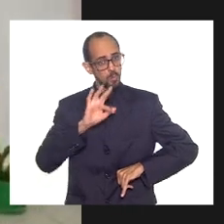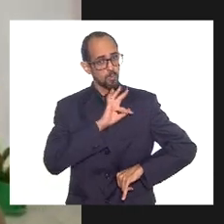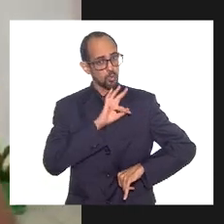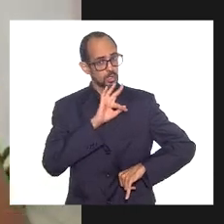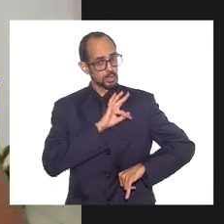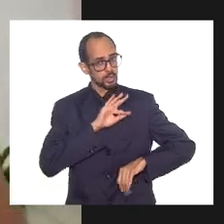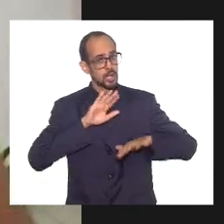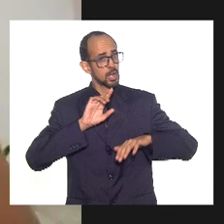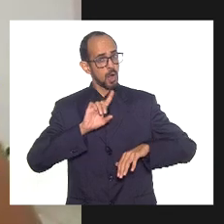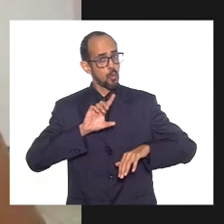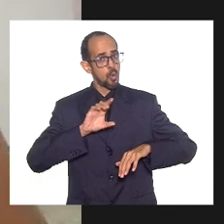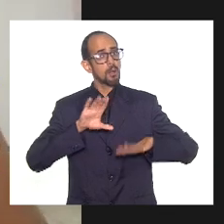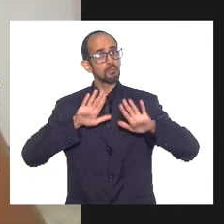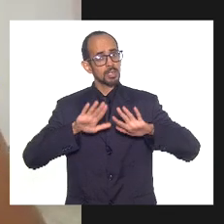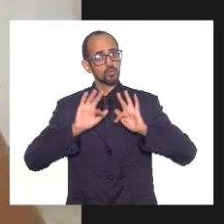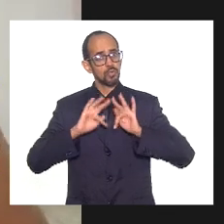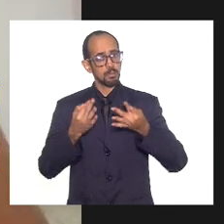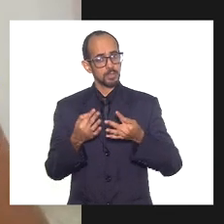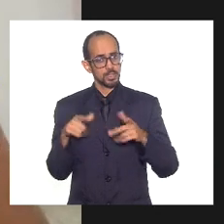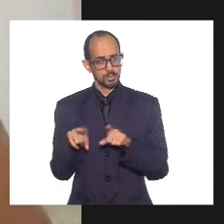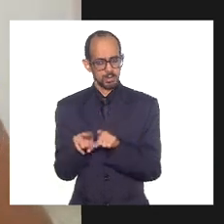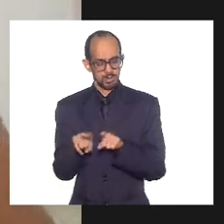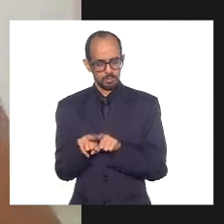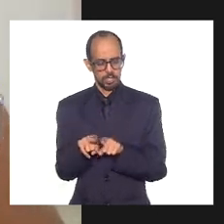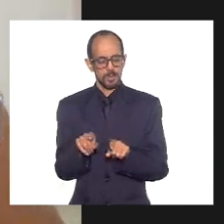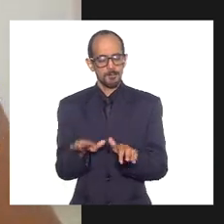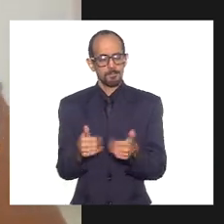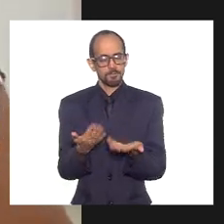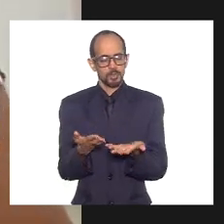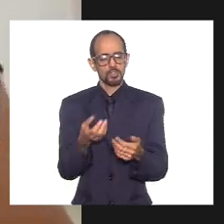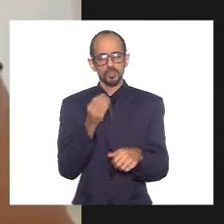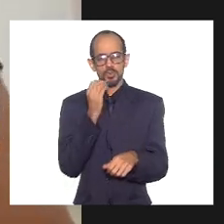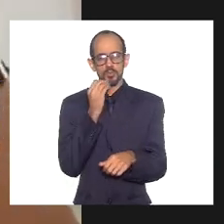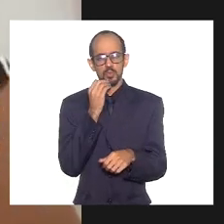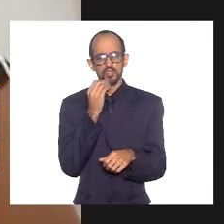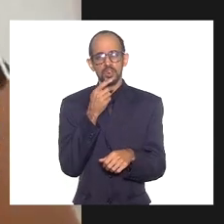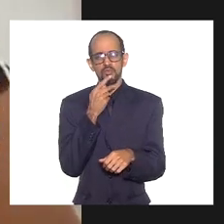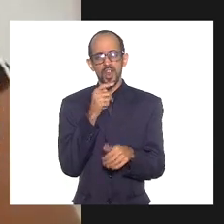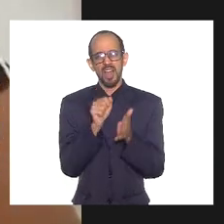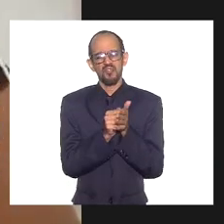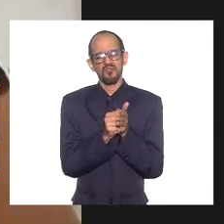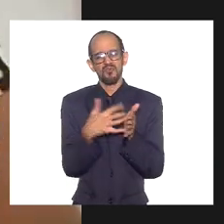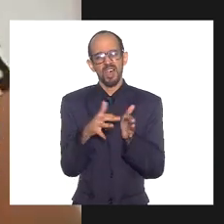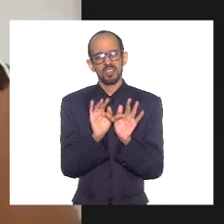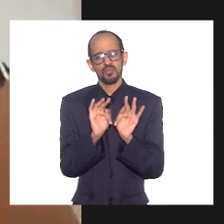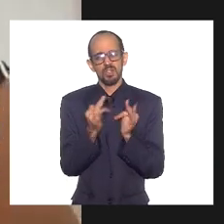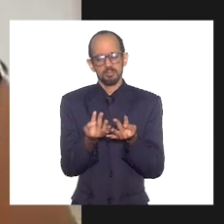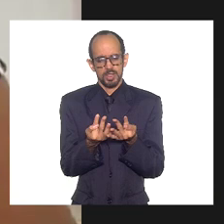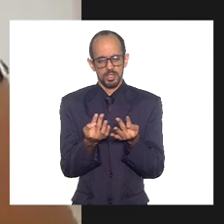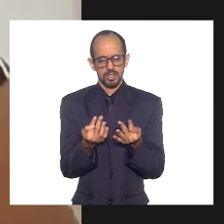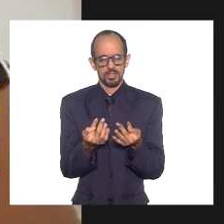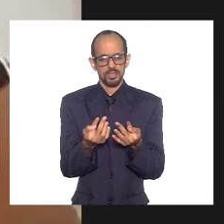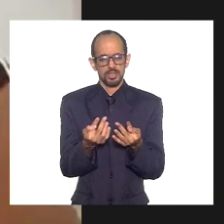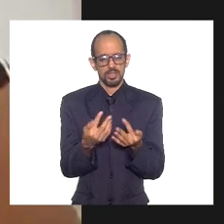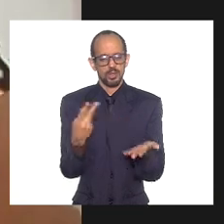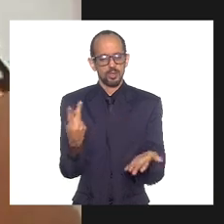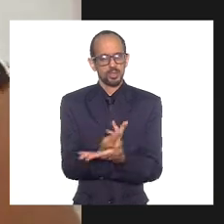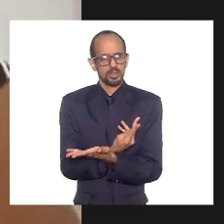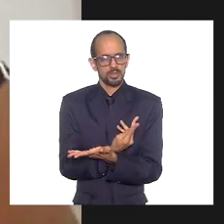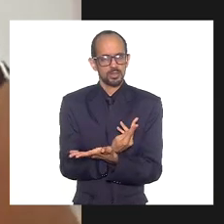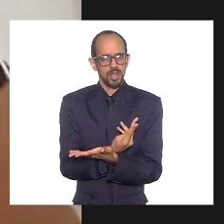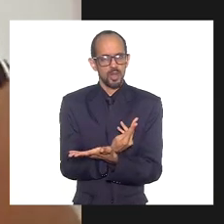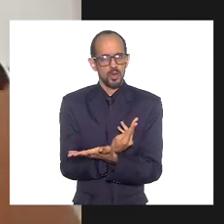também famílias inteiras. A gente poderia aqui citar diversas famílias que, por exemplo, tiveram uma situação